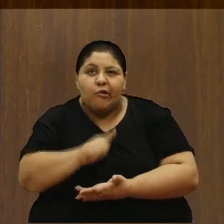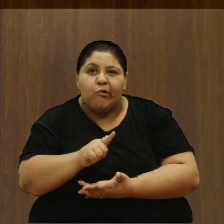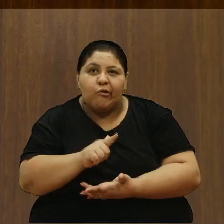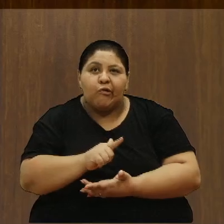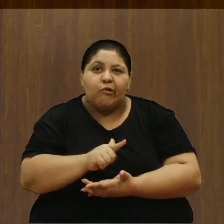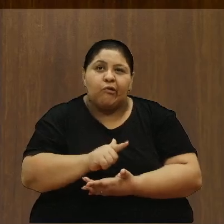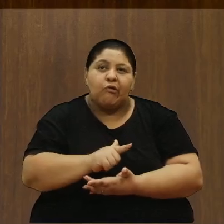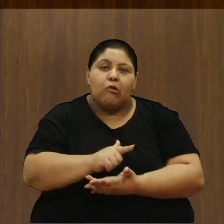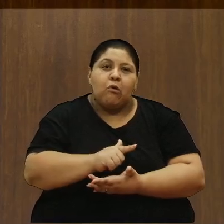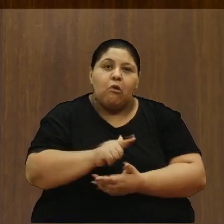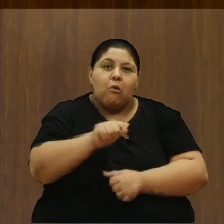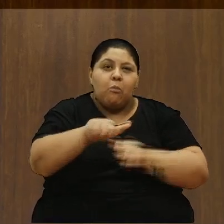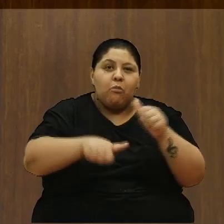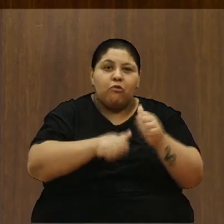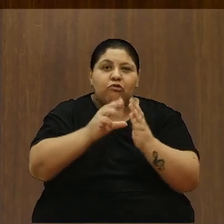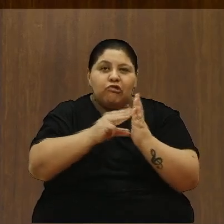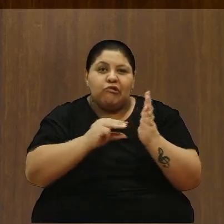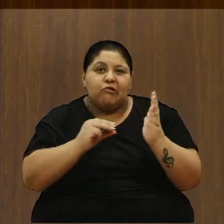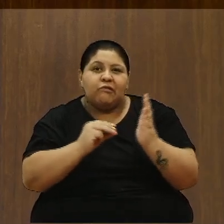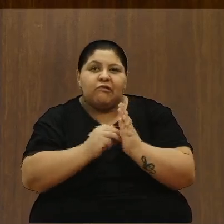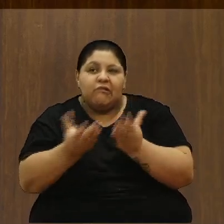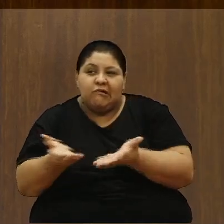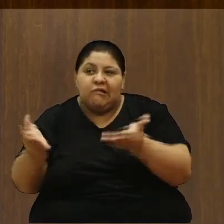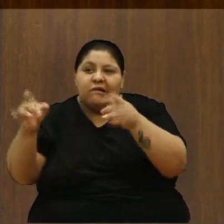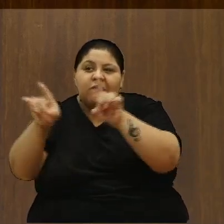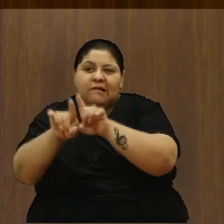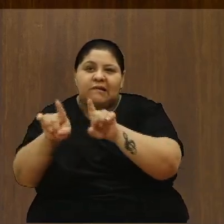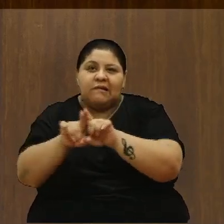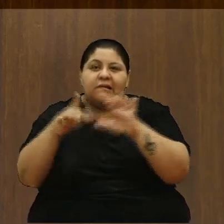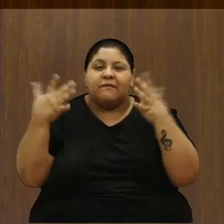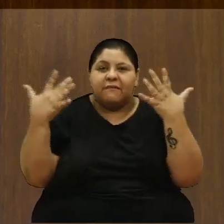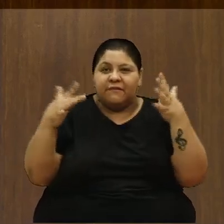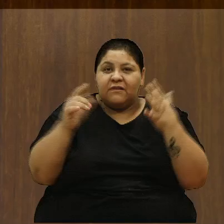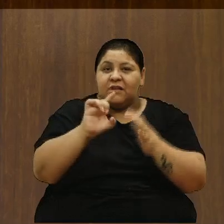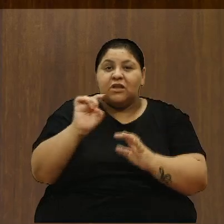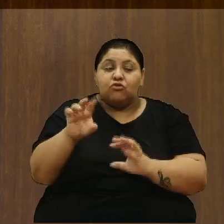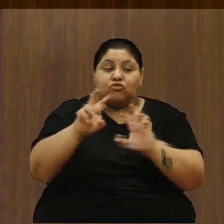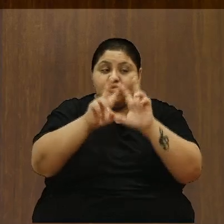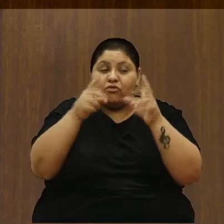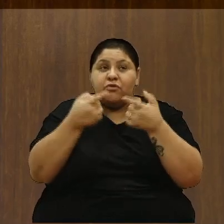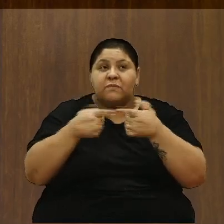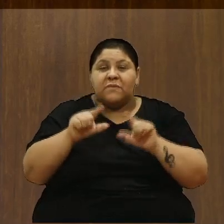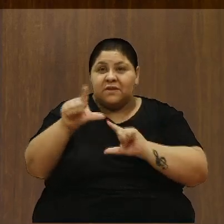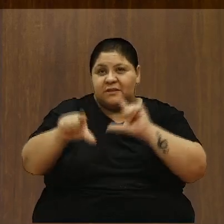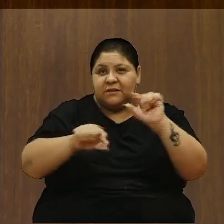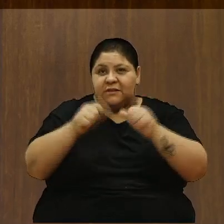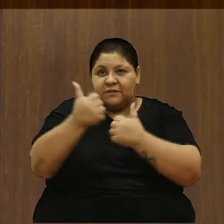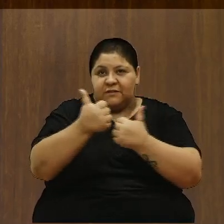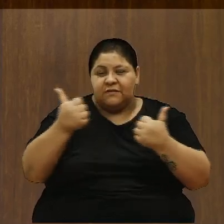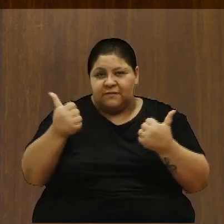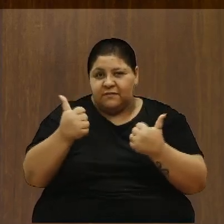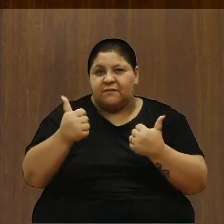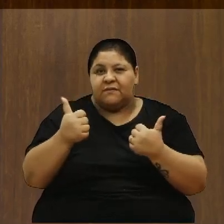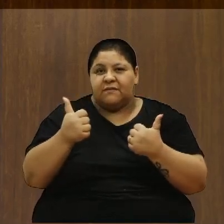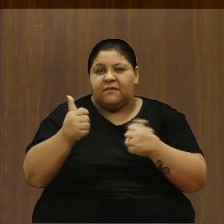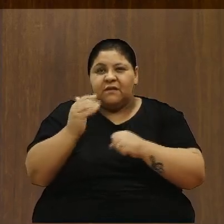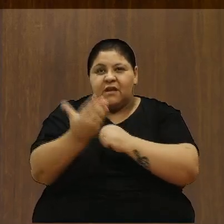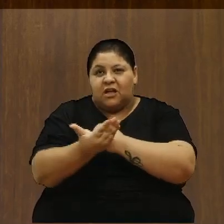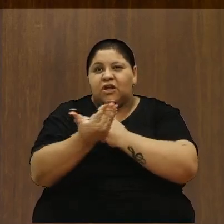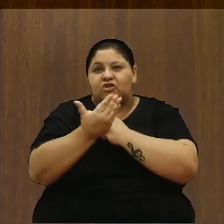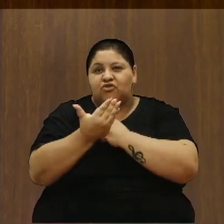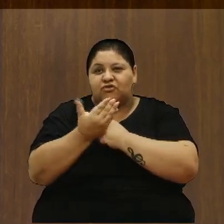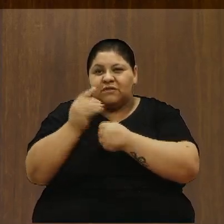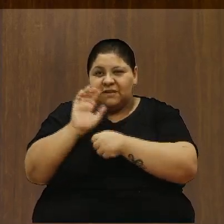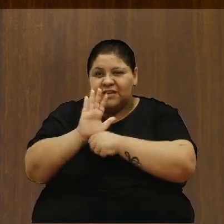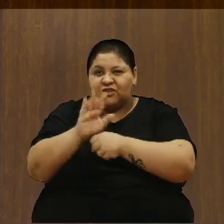modelo de container e também regrar as empresas de caliça. Então, parabenizar o senhor não só pelo tema, mas também pela escolha da sua assessoria. O Guilherme ajuda não só o senhor, mas a